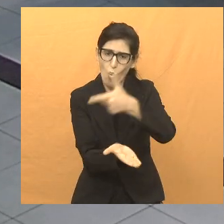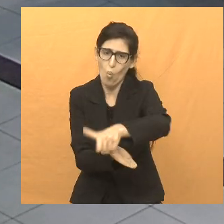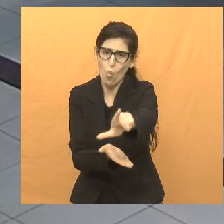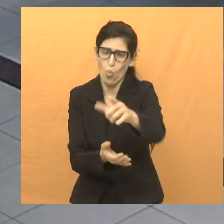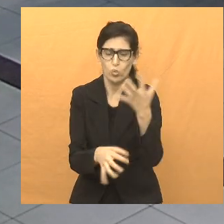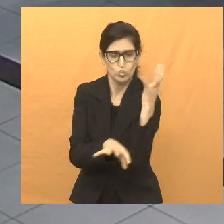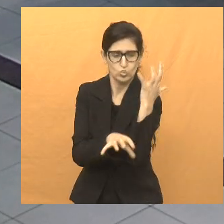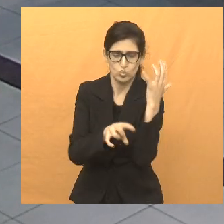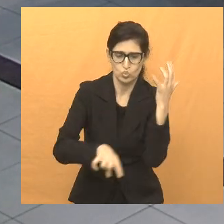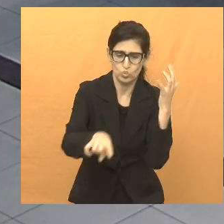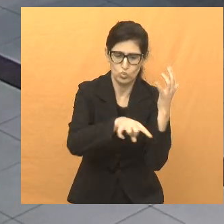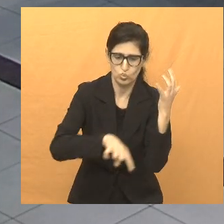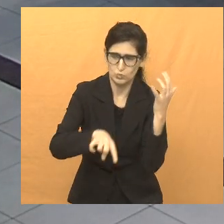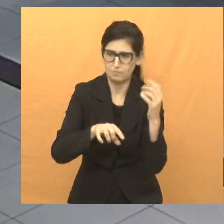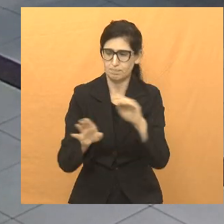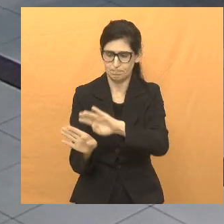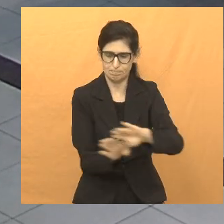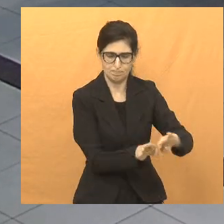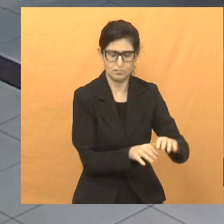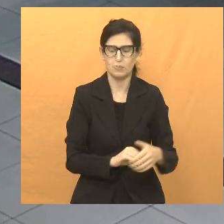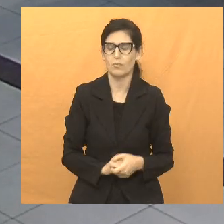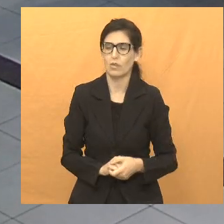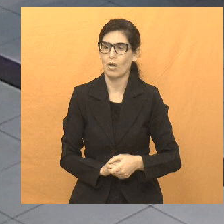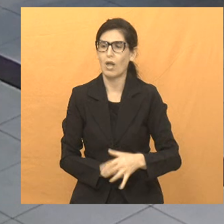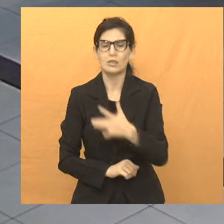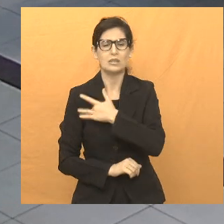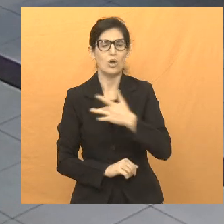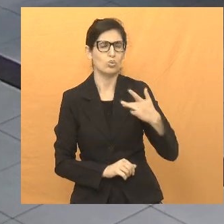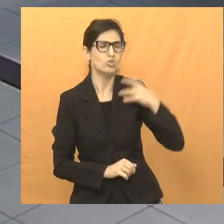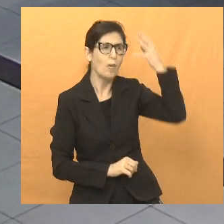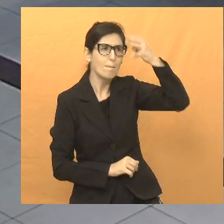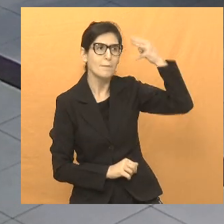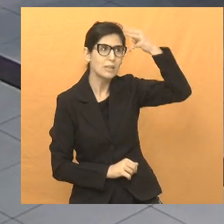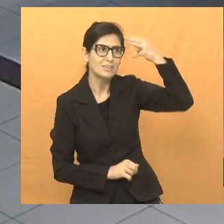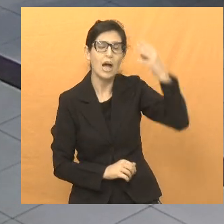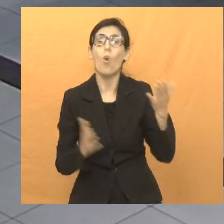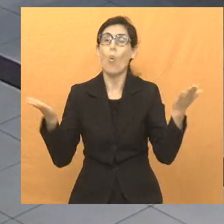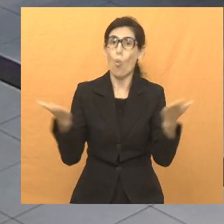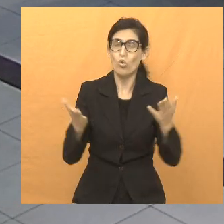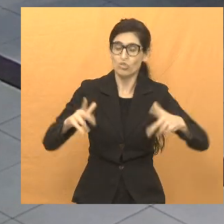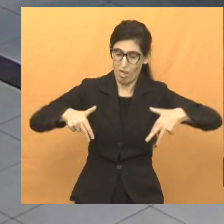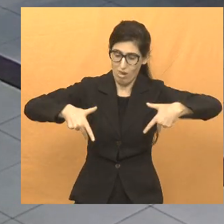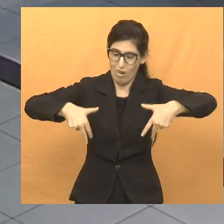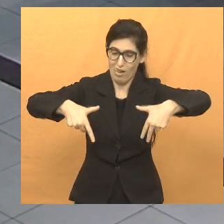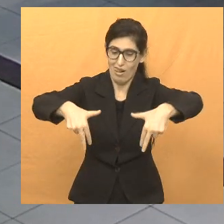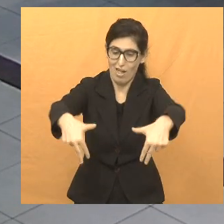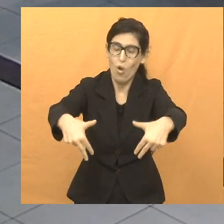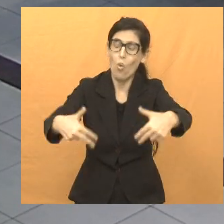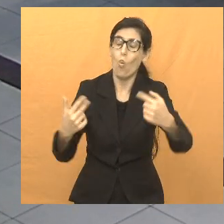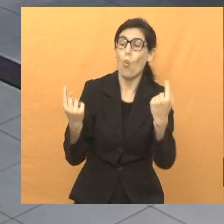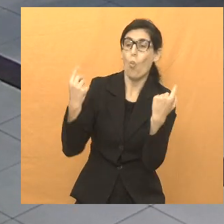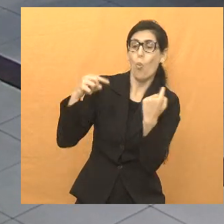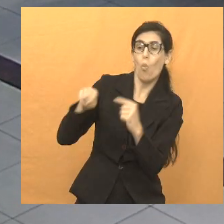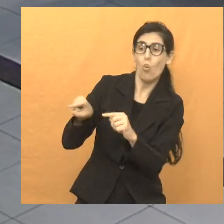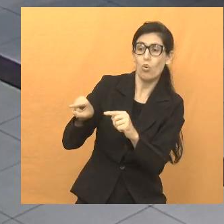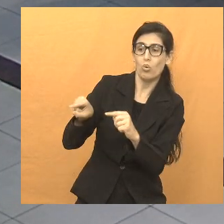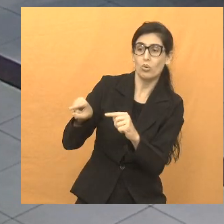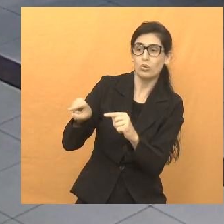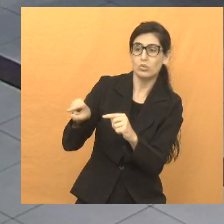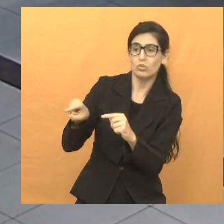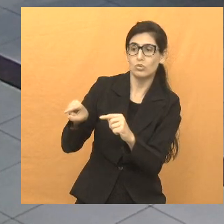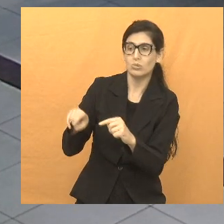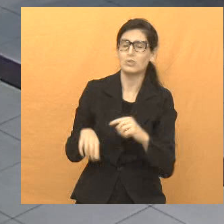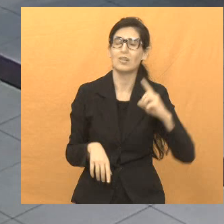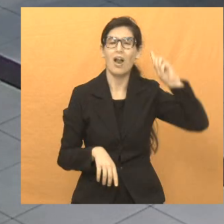Só complementando em relação à saúde mental, hoje teve uma caminhada contra os